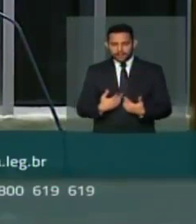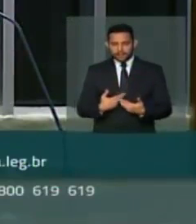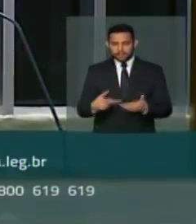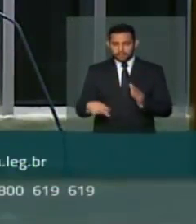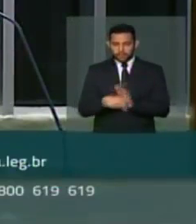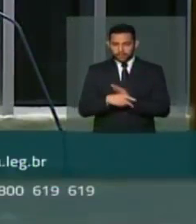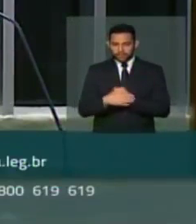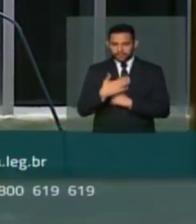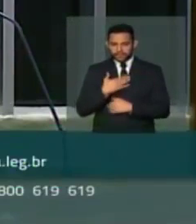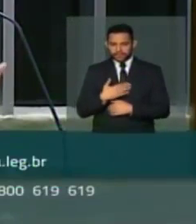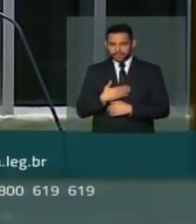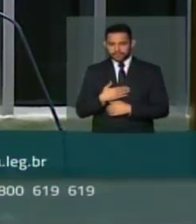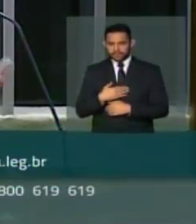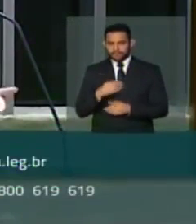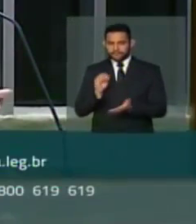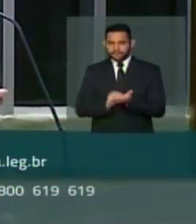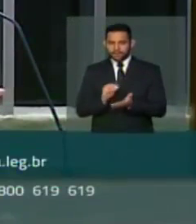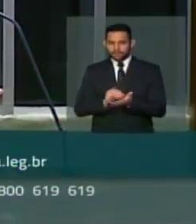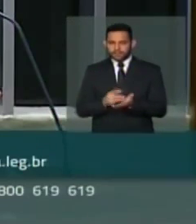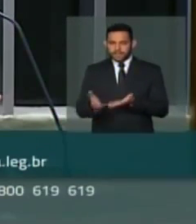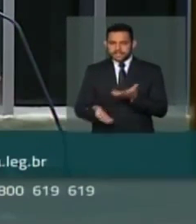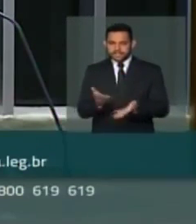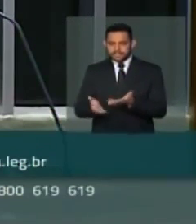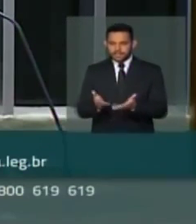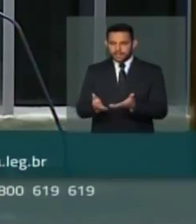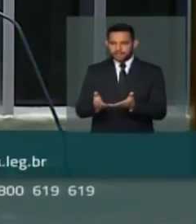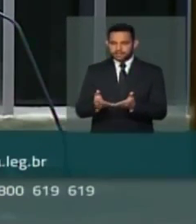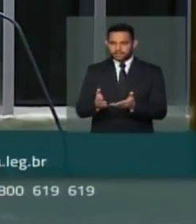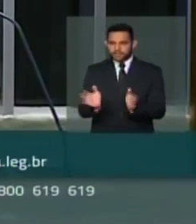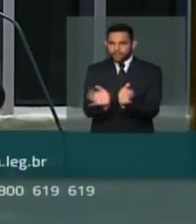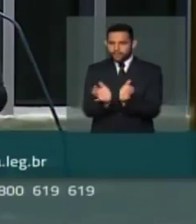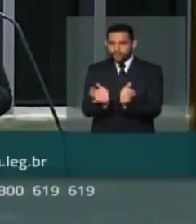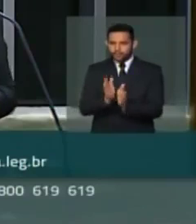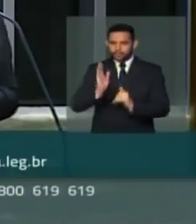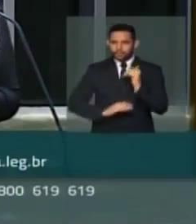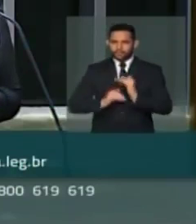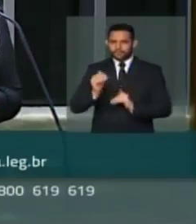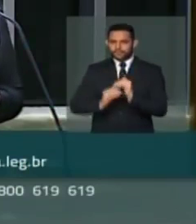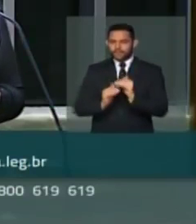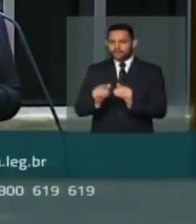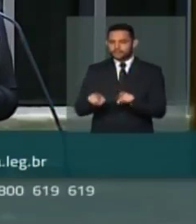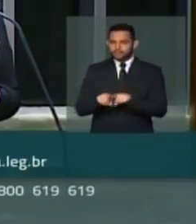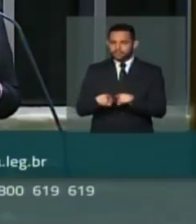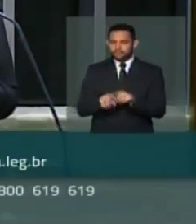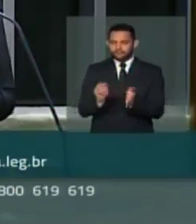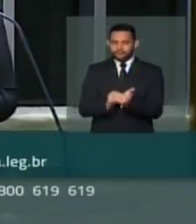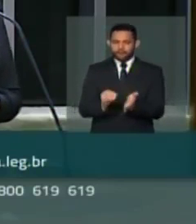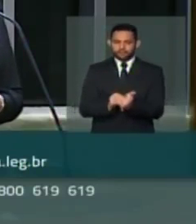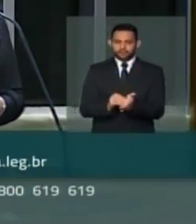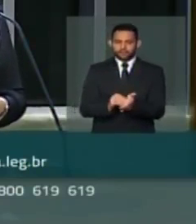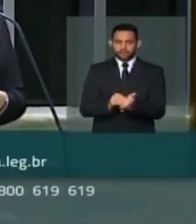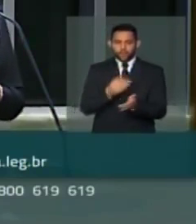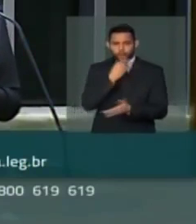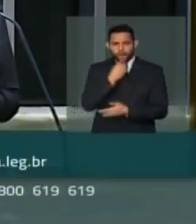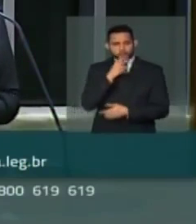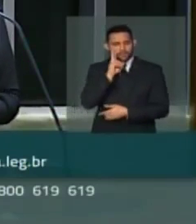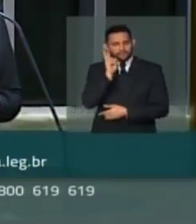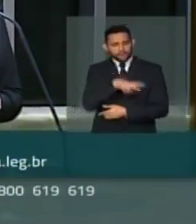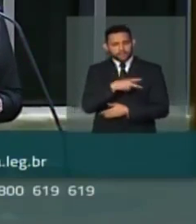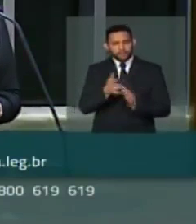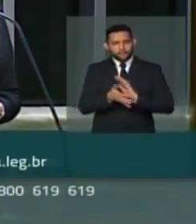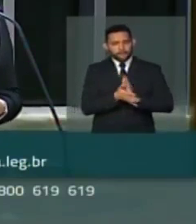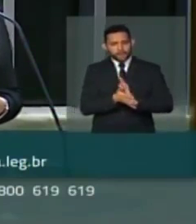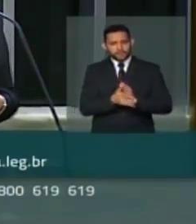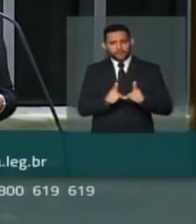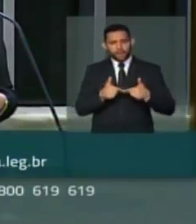dela, está a desassistência da equipe de saúde. Então, que os nossos homens dessa casa não vejam como preconceito